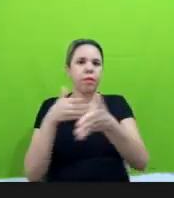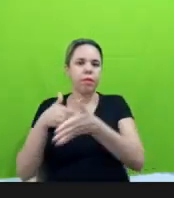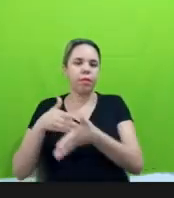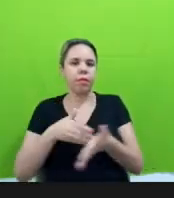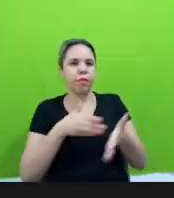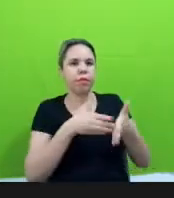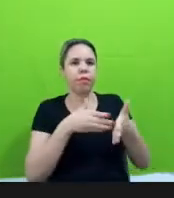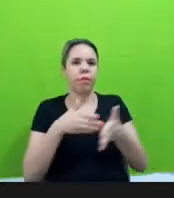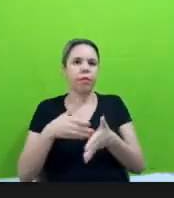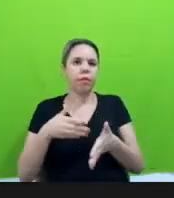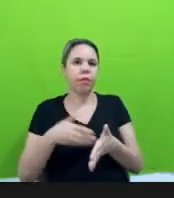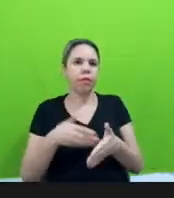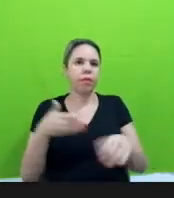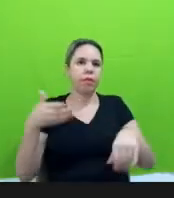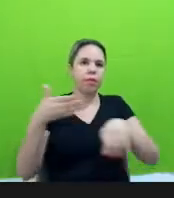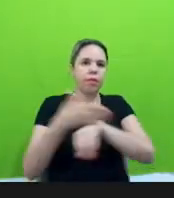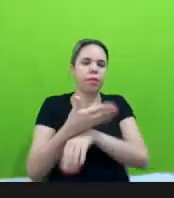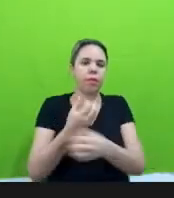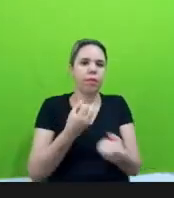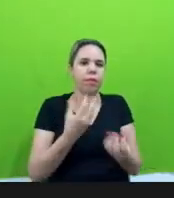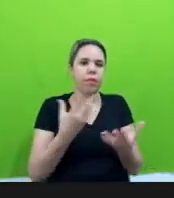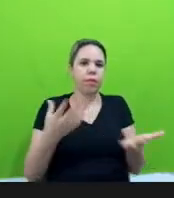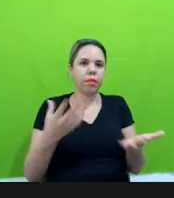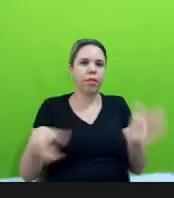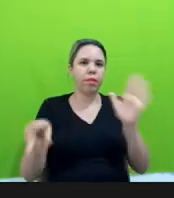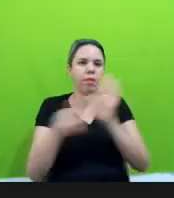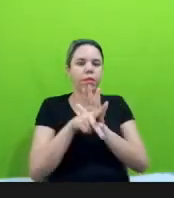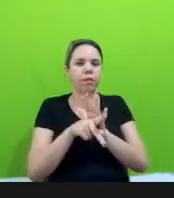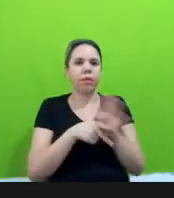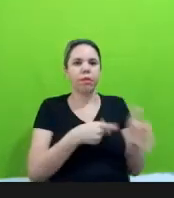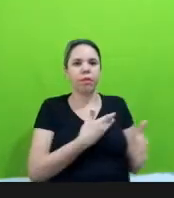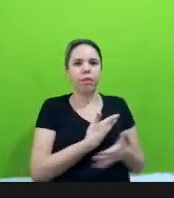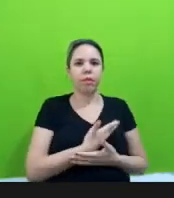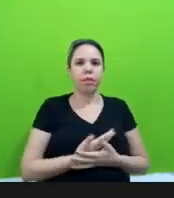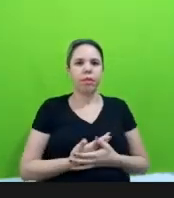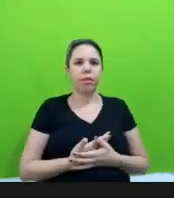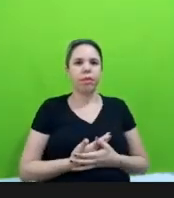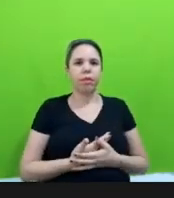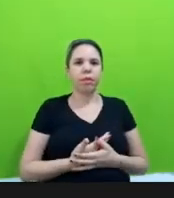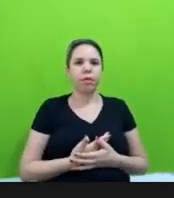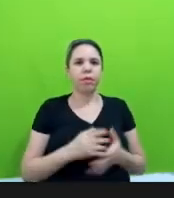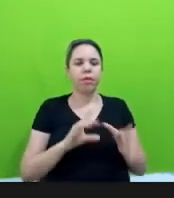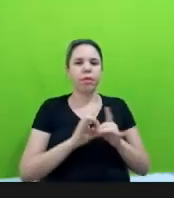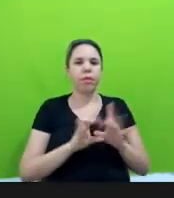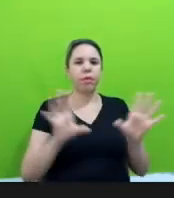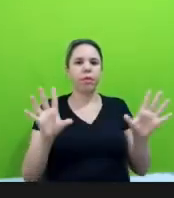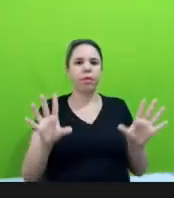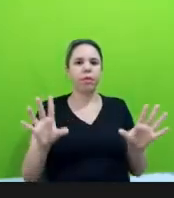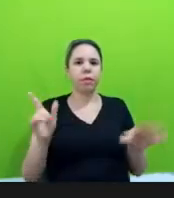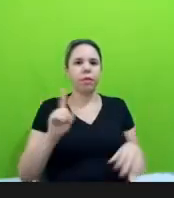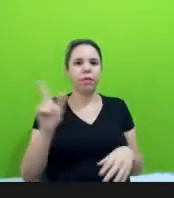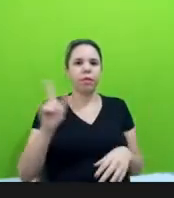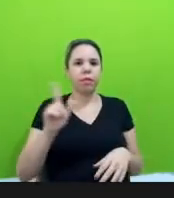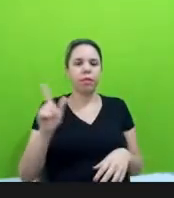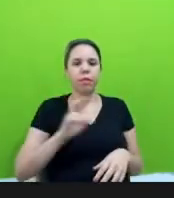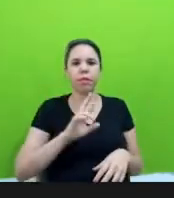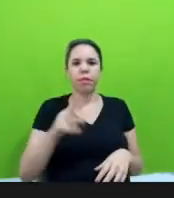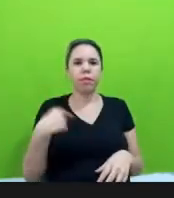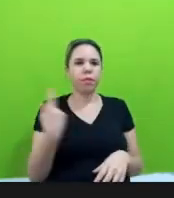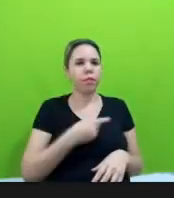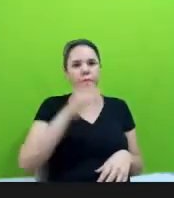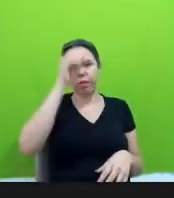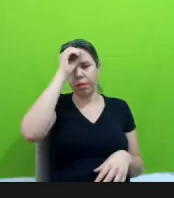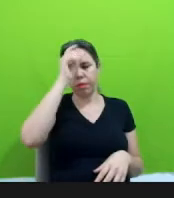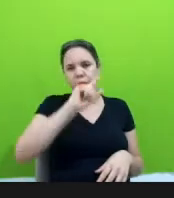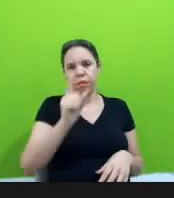de acesso às informações que são do próprio poder público, que o próprio poder público deveria disponibilizar. E também, claro, não sejamos ingênuos, dependendo da